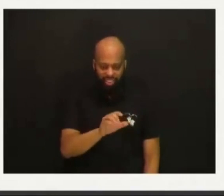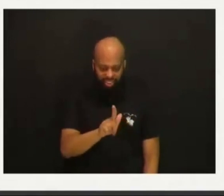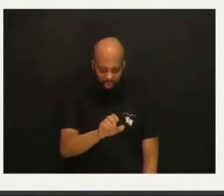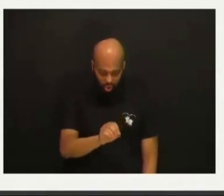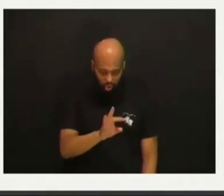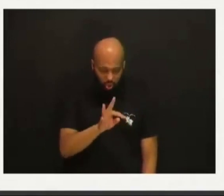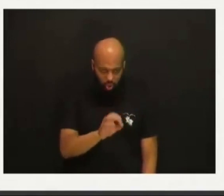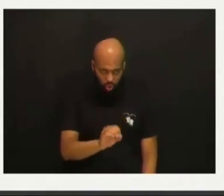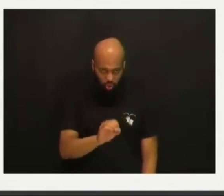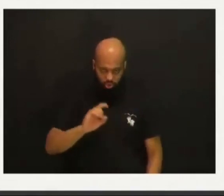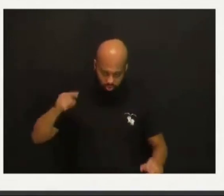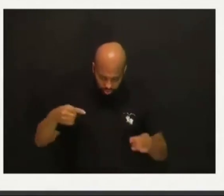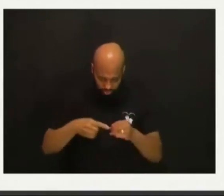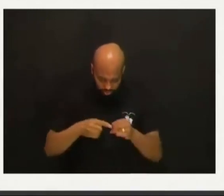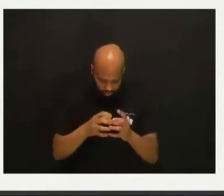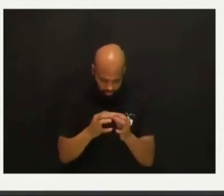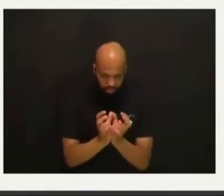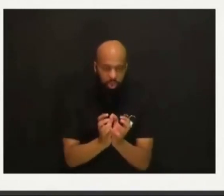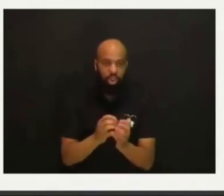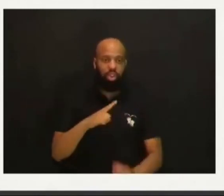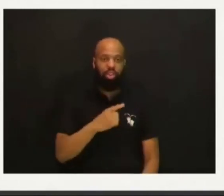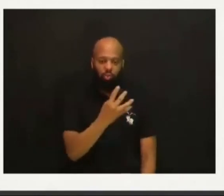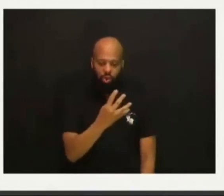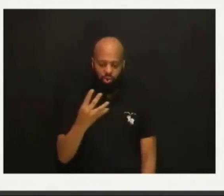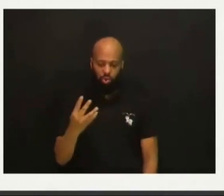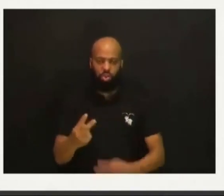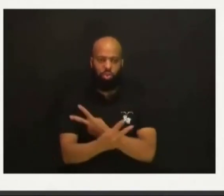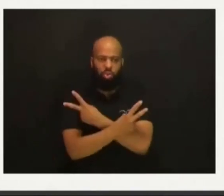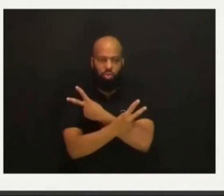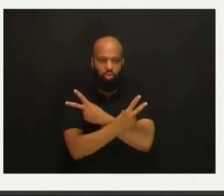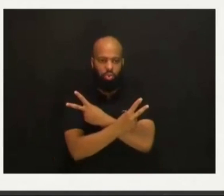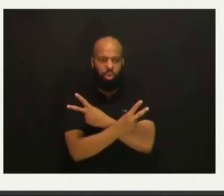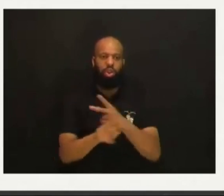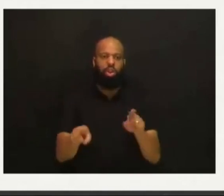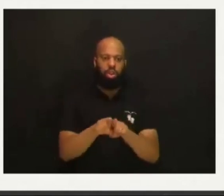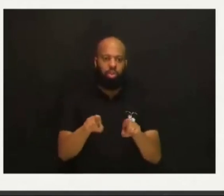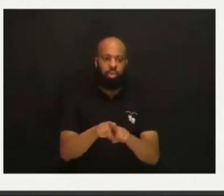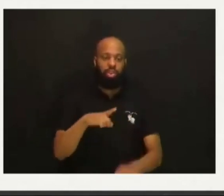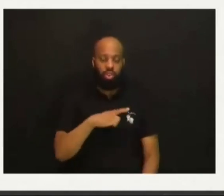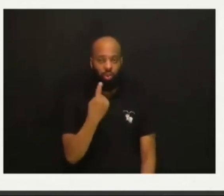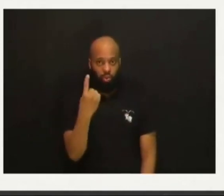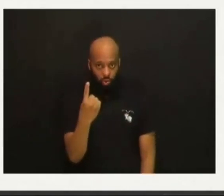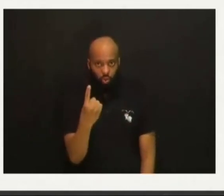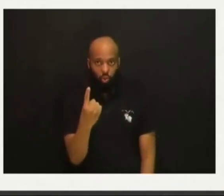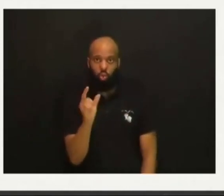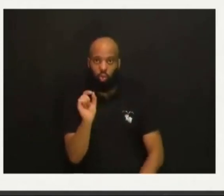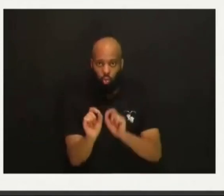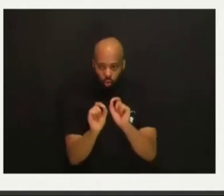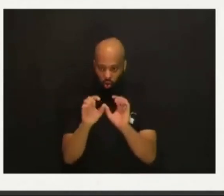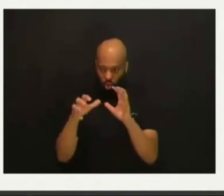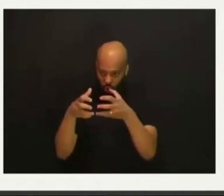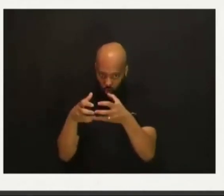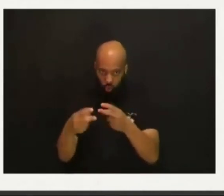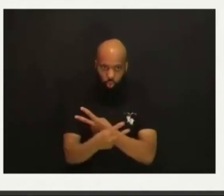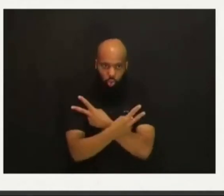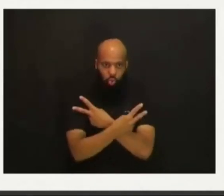tem 44 cromossomos e um par sexual. Exatamente como cada um de